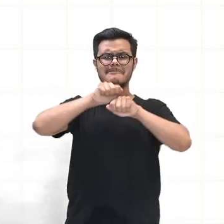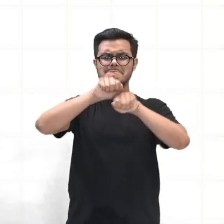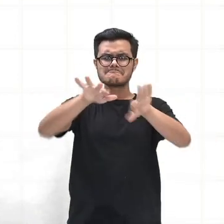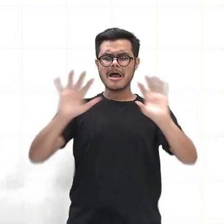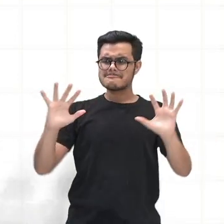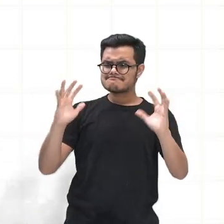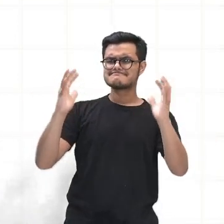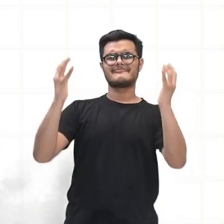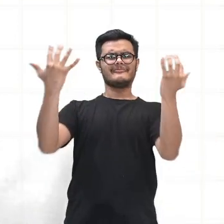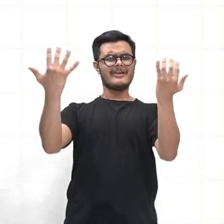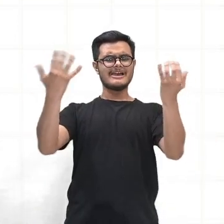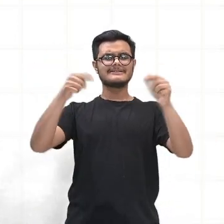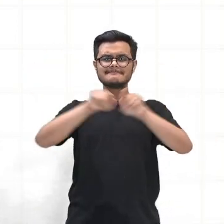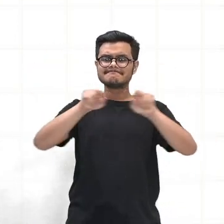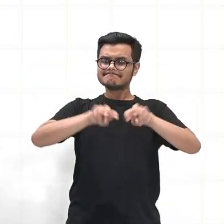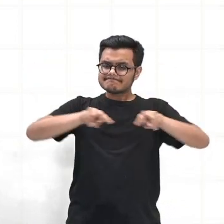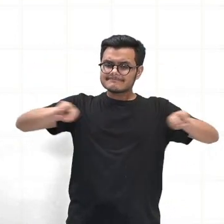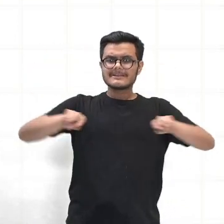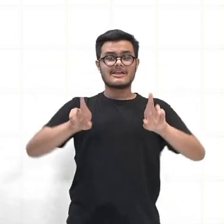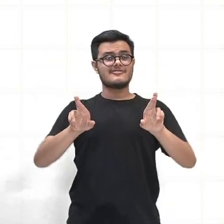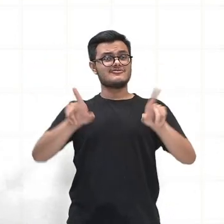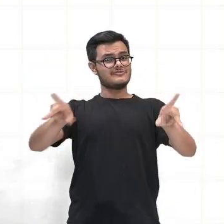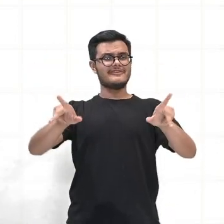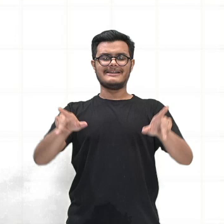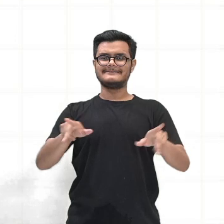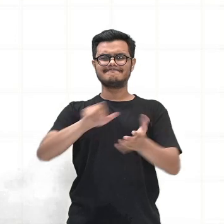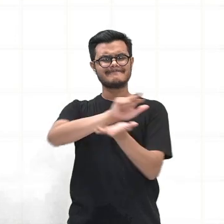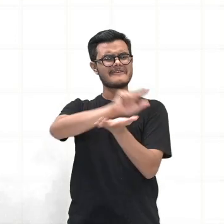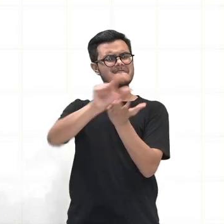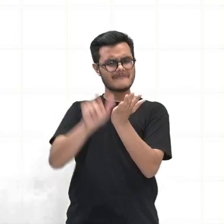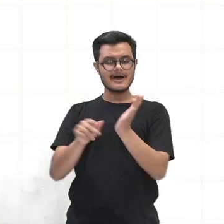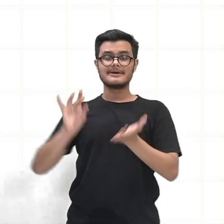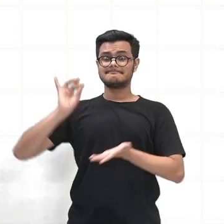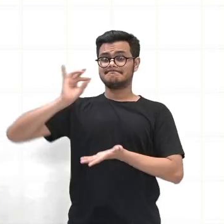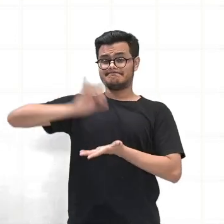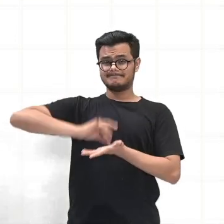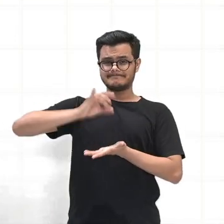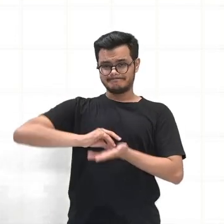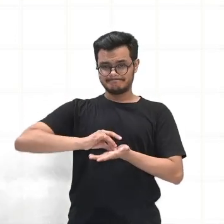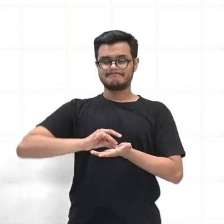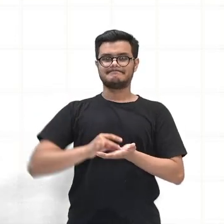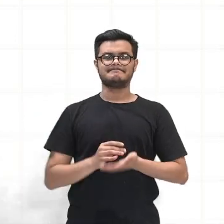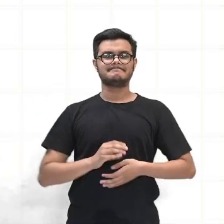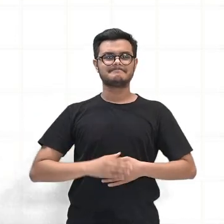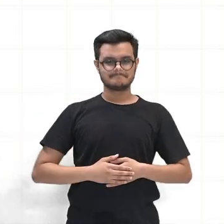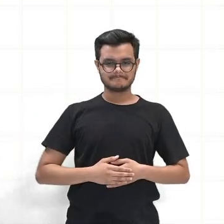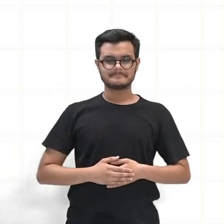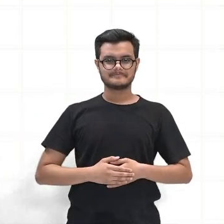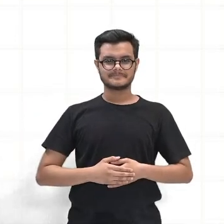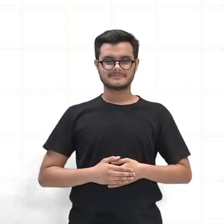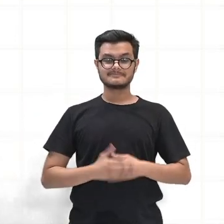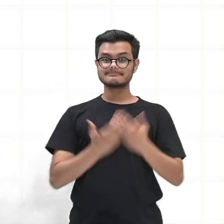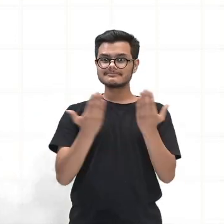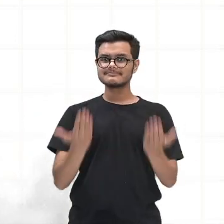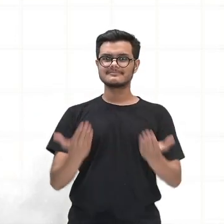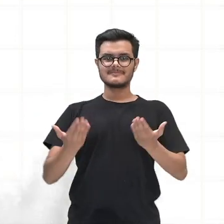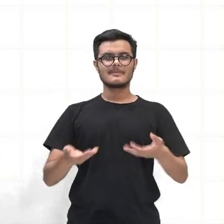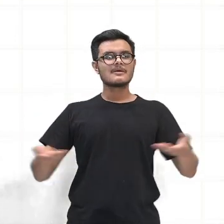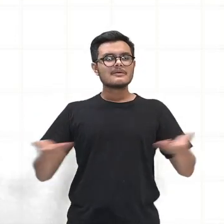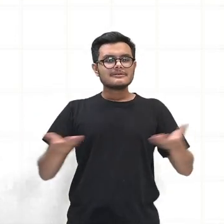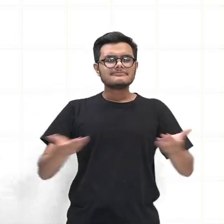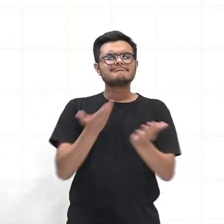seus rituais. Então, isso era muito diversificado dentro da Amazônia. Então, a gente vai ver